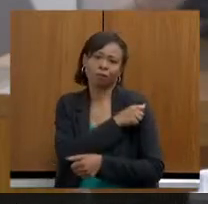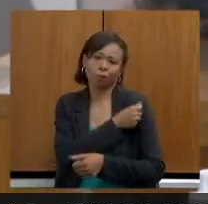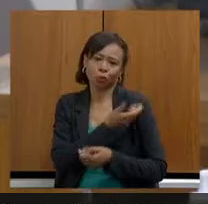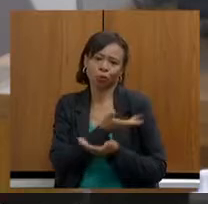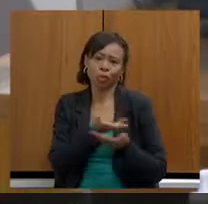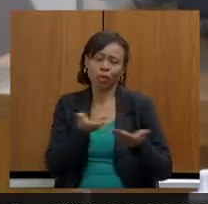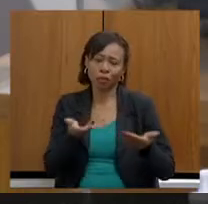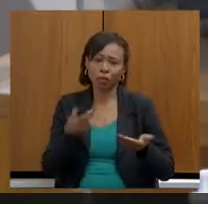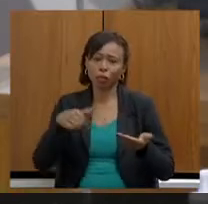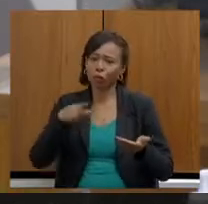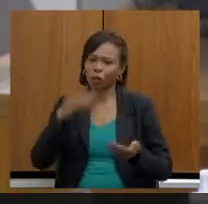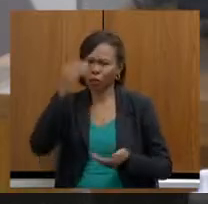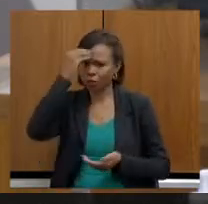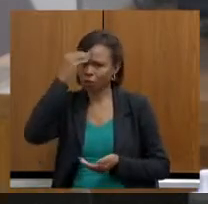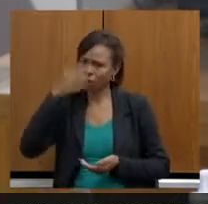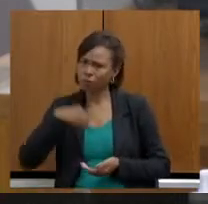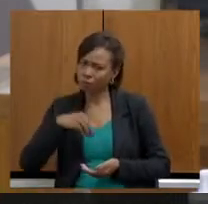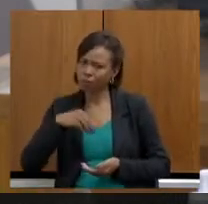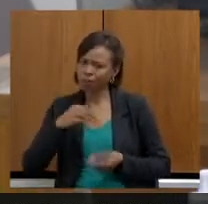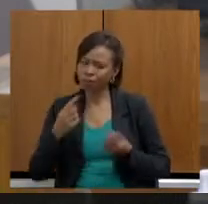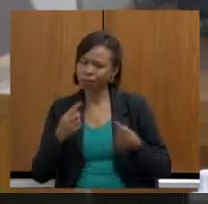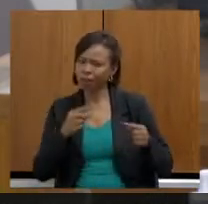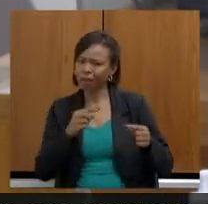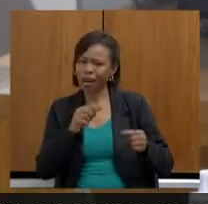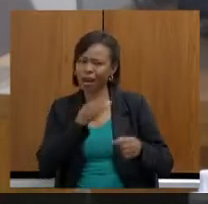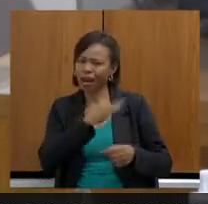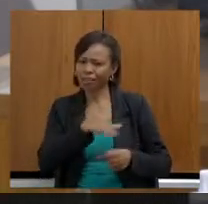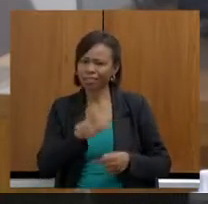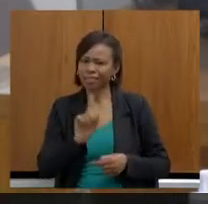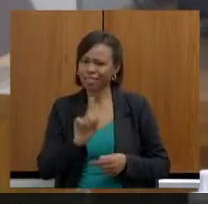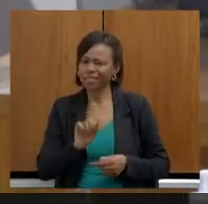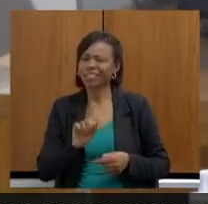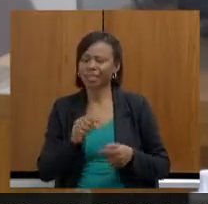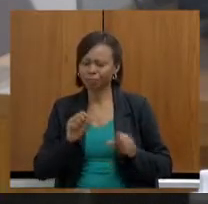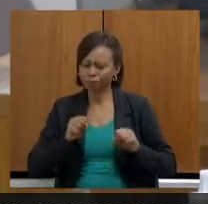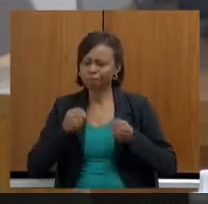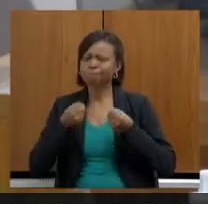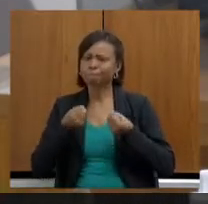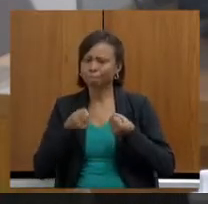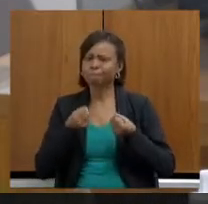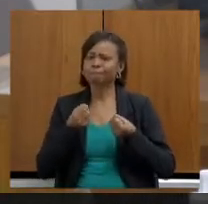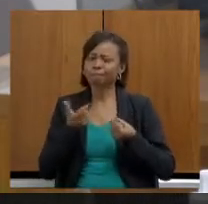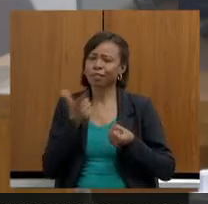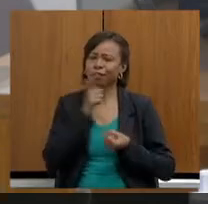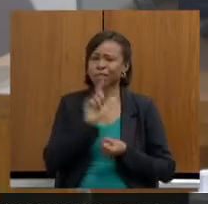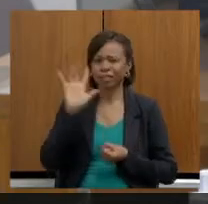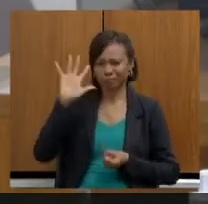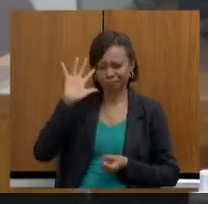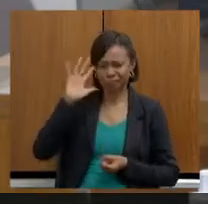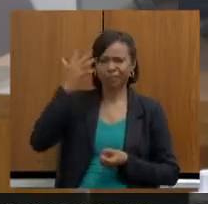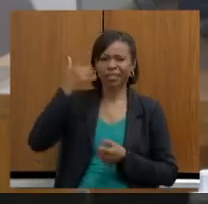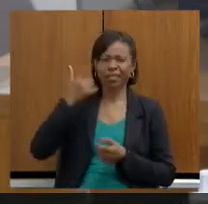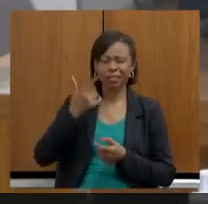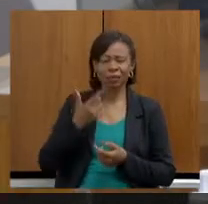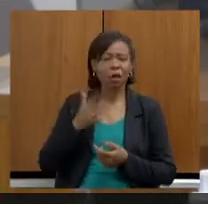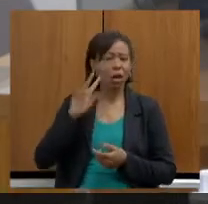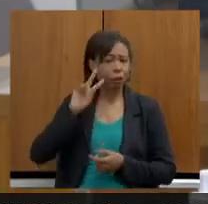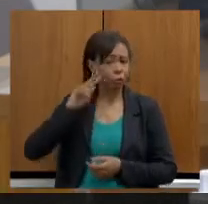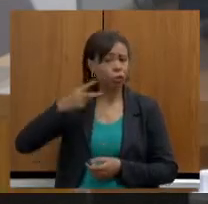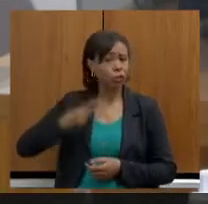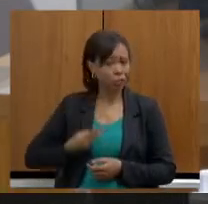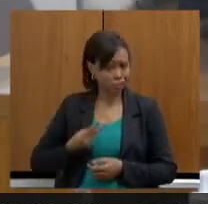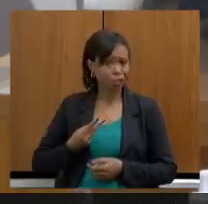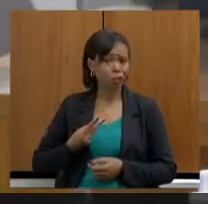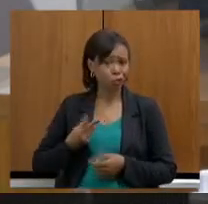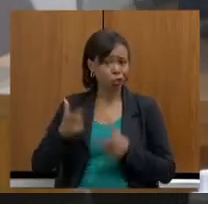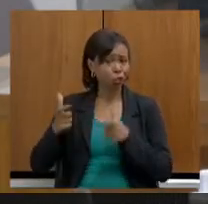gente não pode desistir das nossas crianças dos nossos estudantes todo esforço foi feito e o resultado foi alcançado e reconhecido inclusive